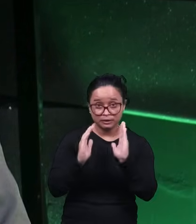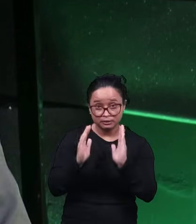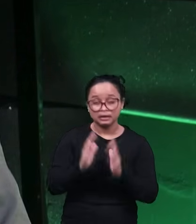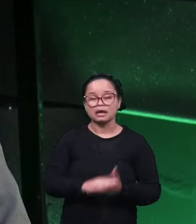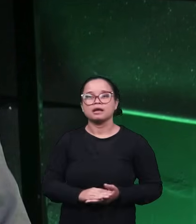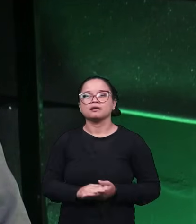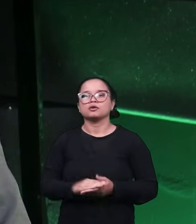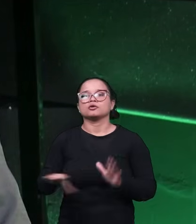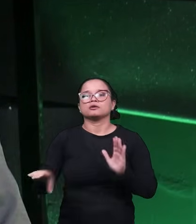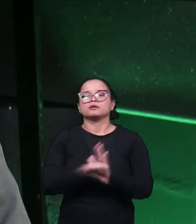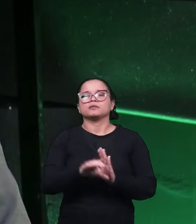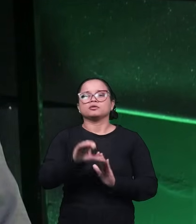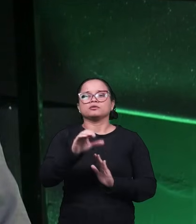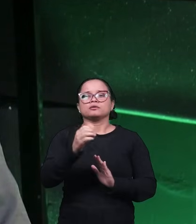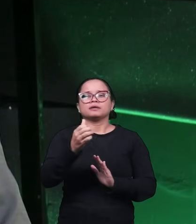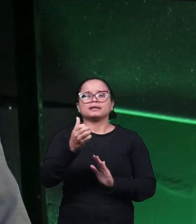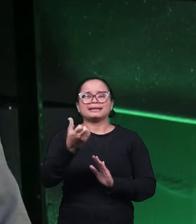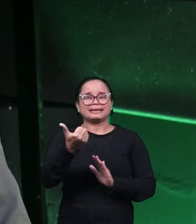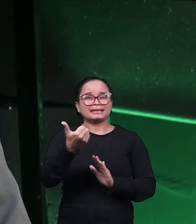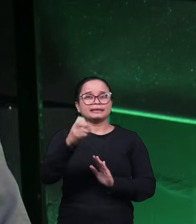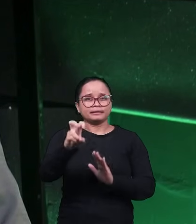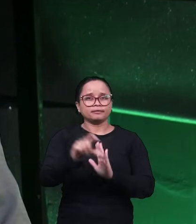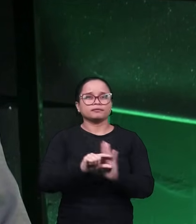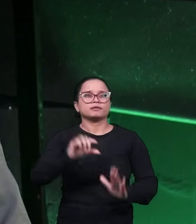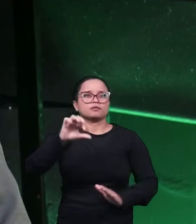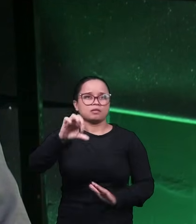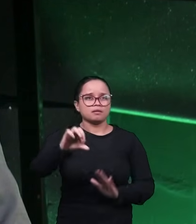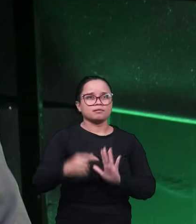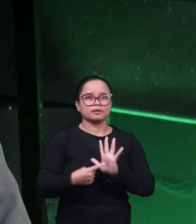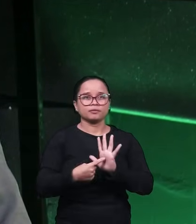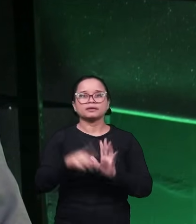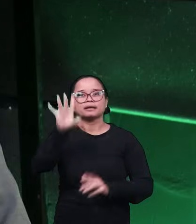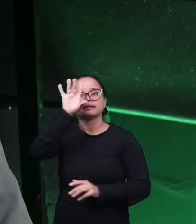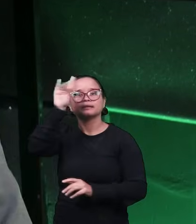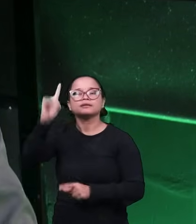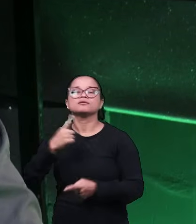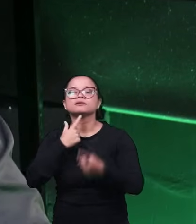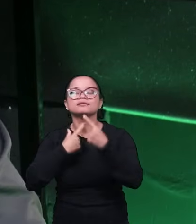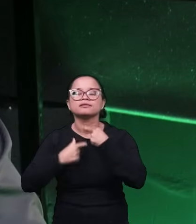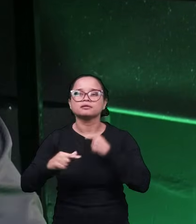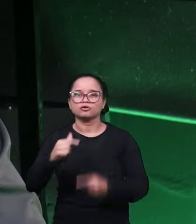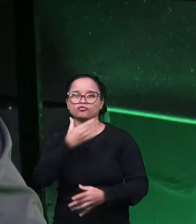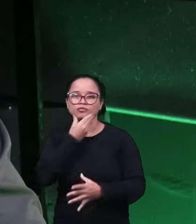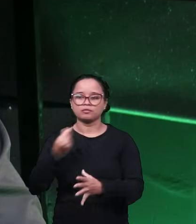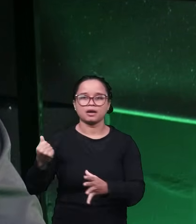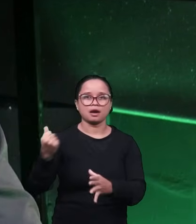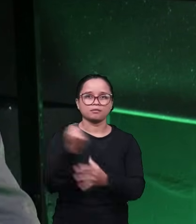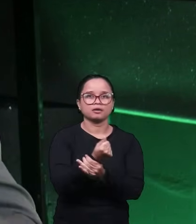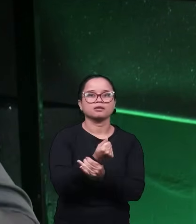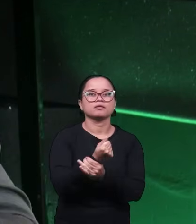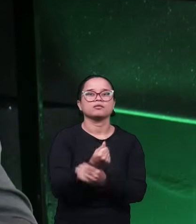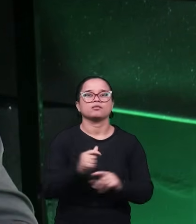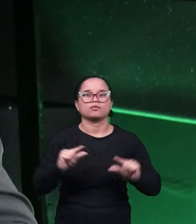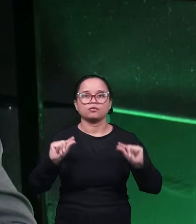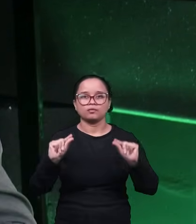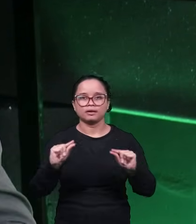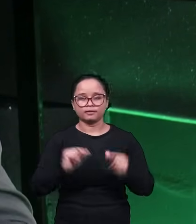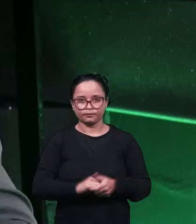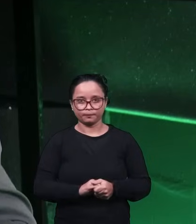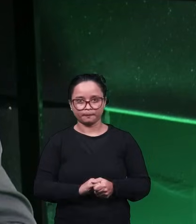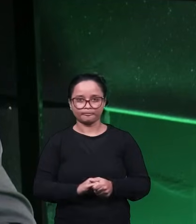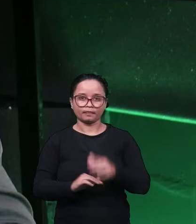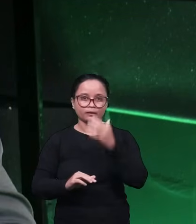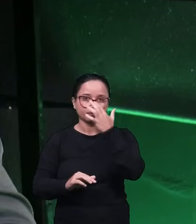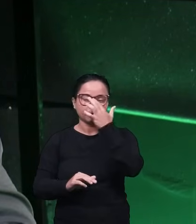15, no verso 9, que Deus ali, ele requer de Abraão um sacrifício, né?